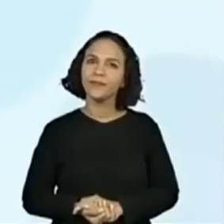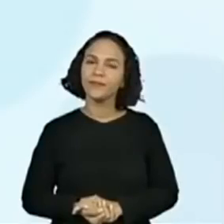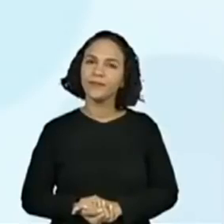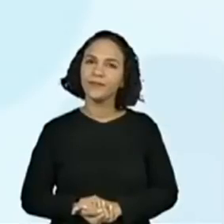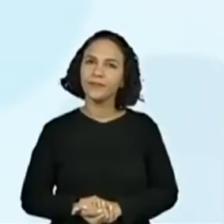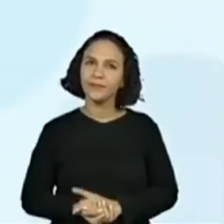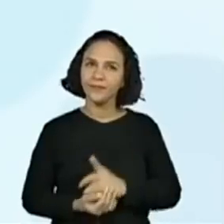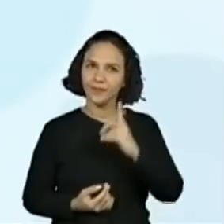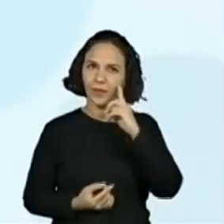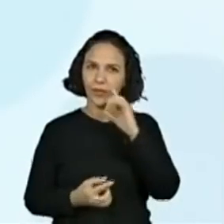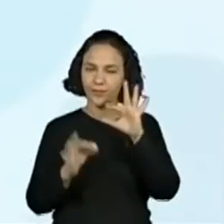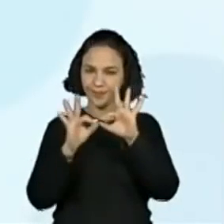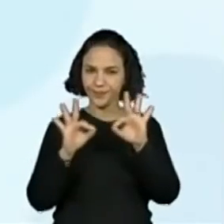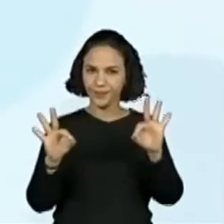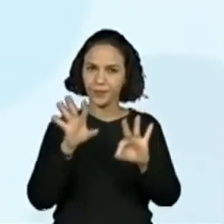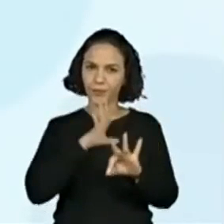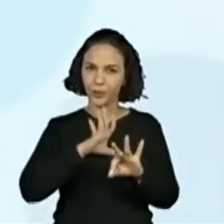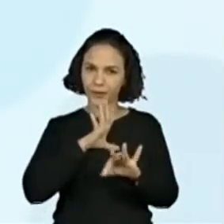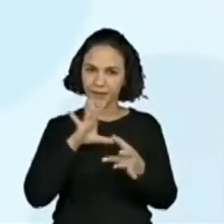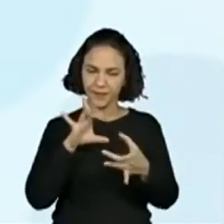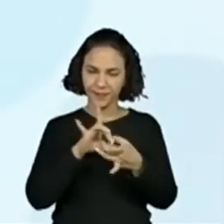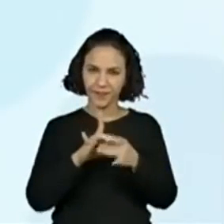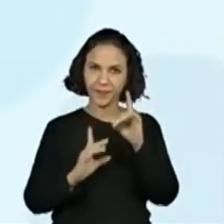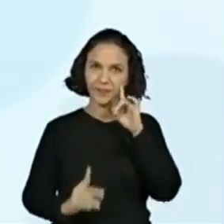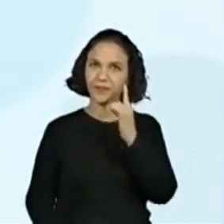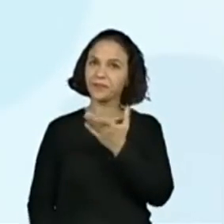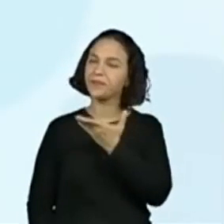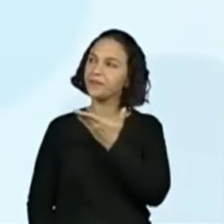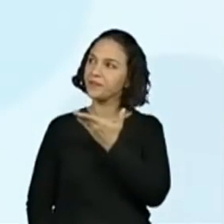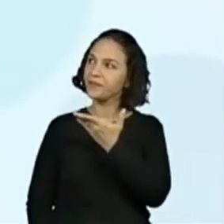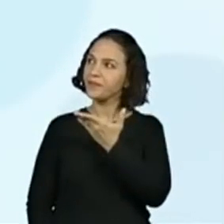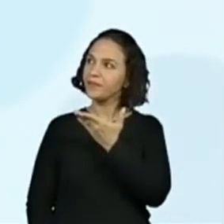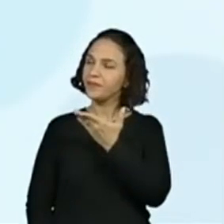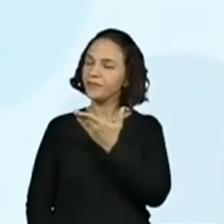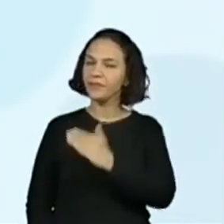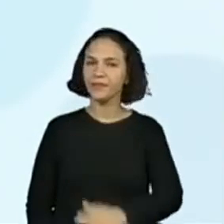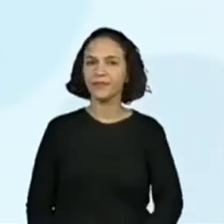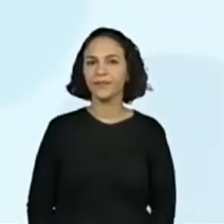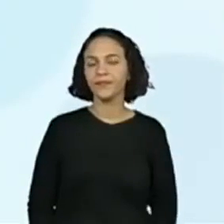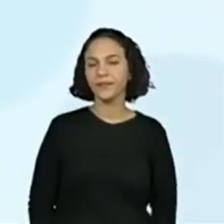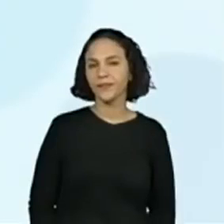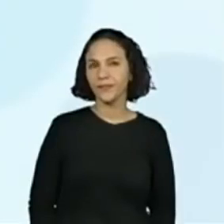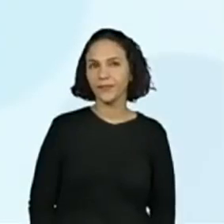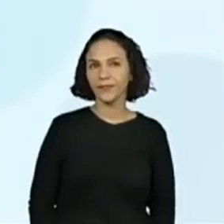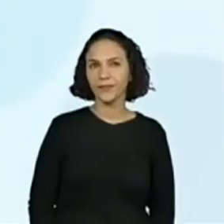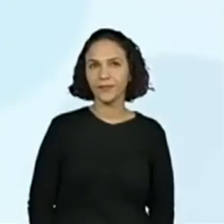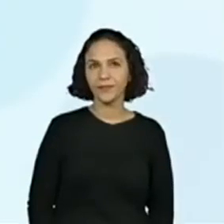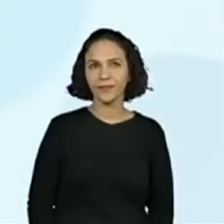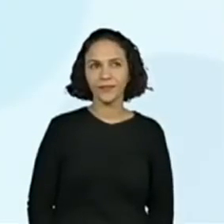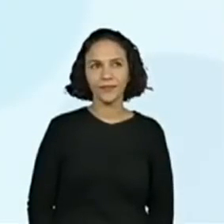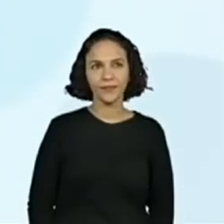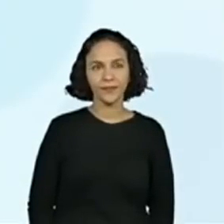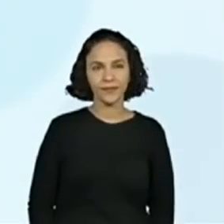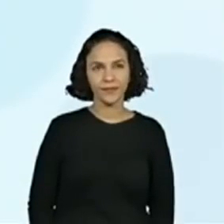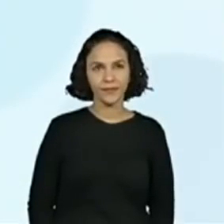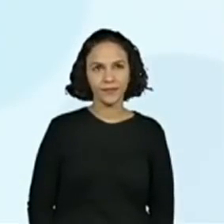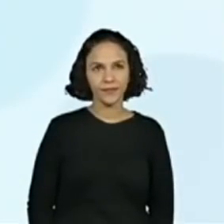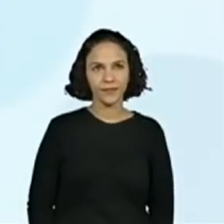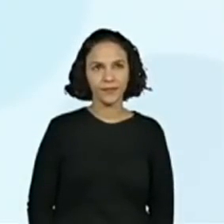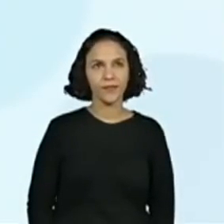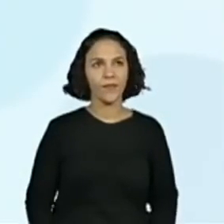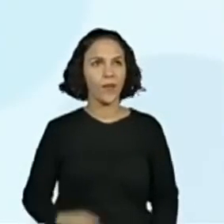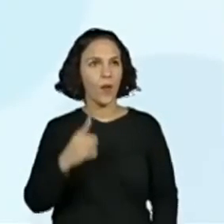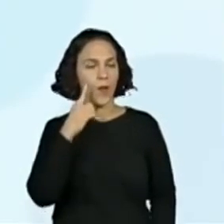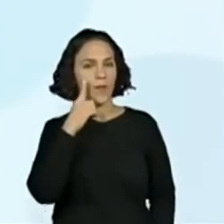Em mente. Então ficou assim, ó. Lembre-se, neste reino eu sou o guardião do lago, estou